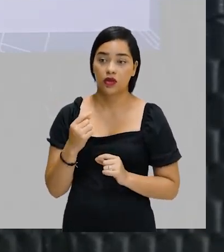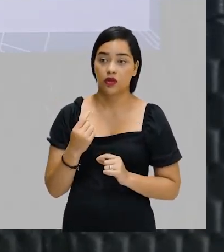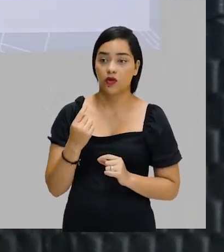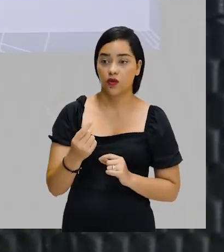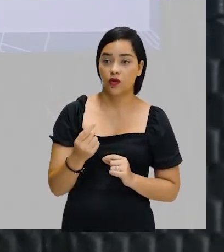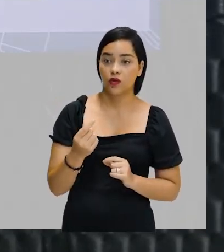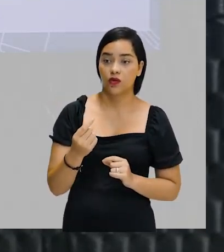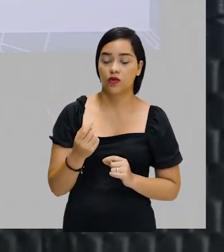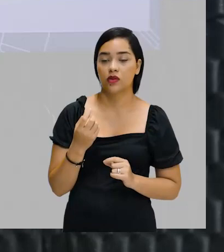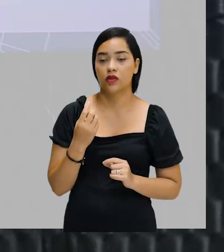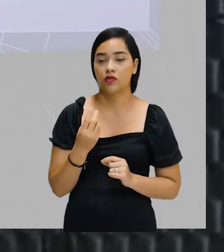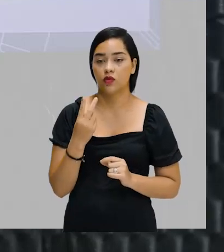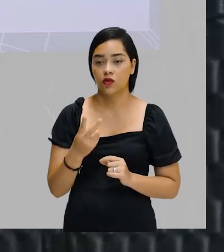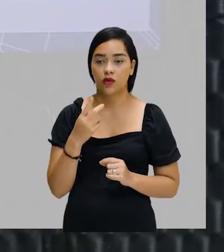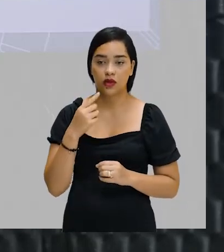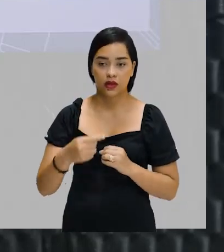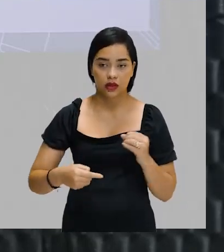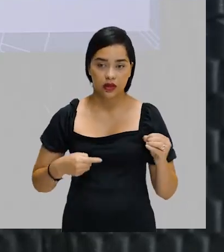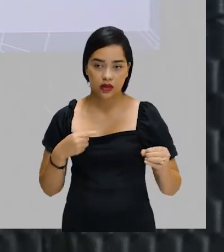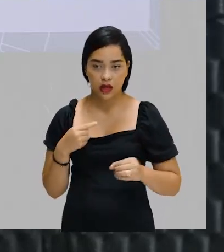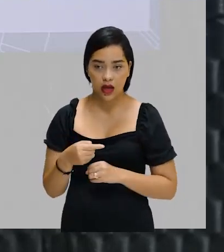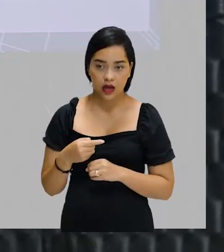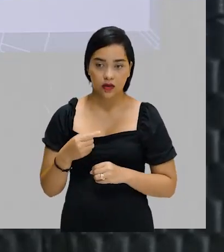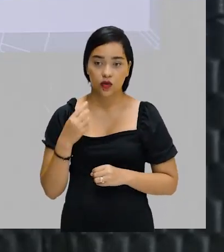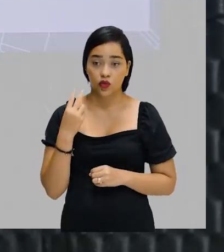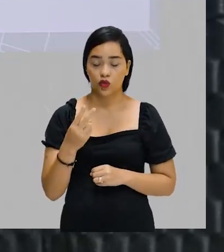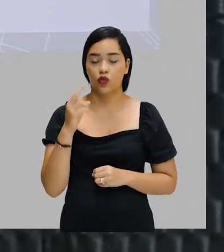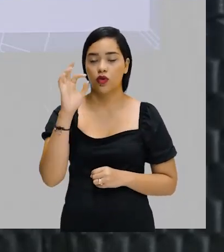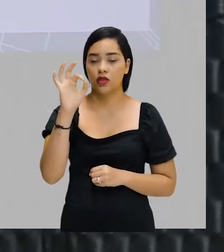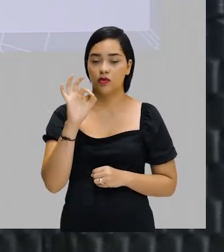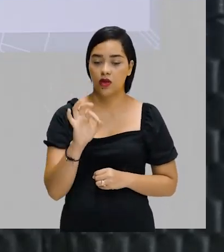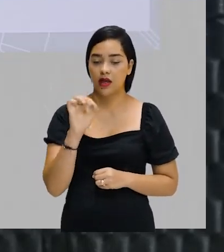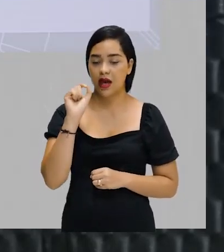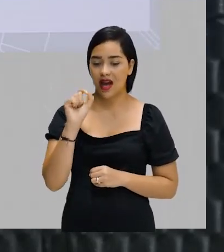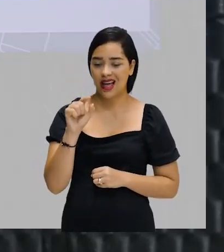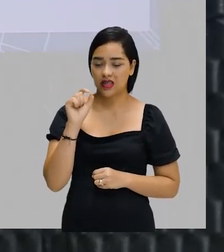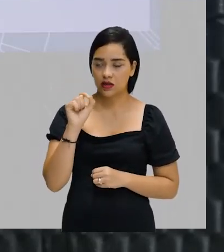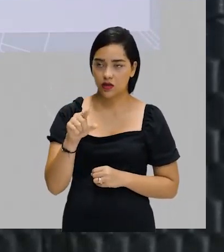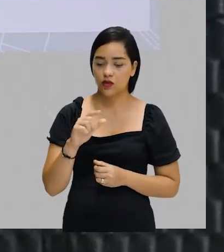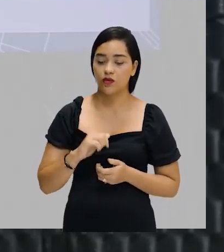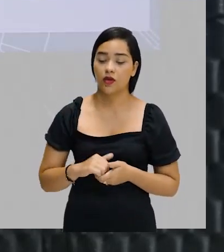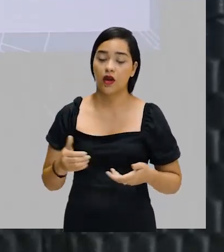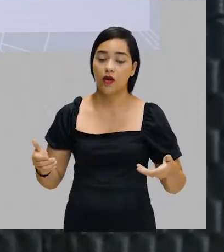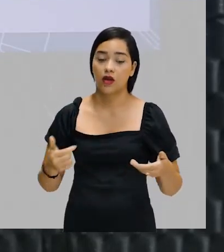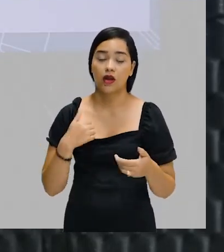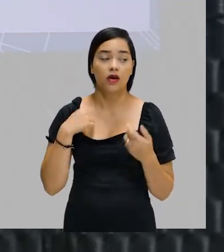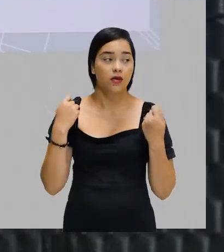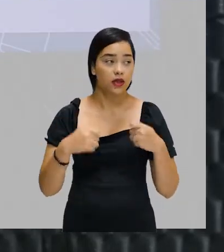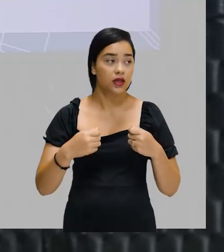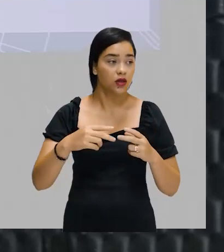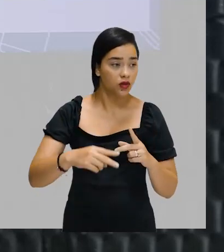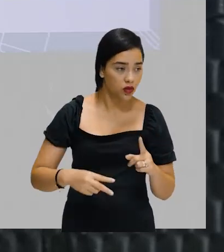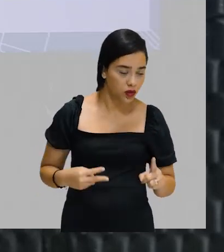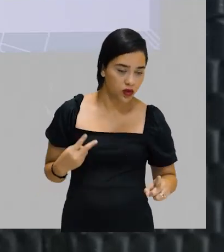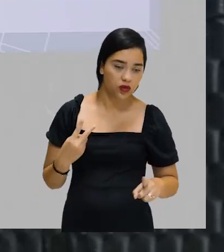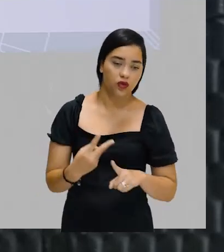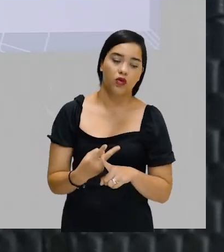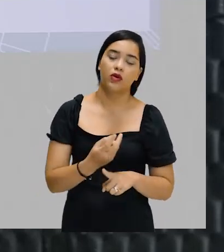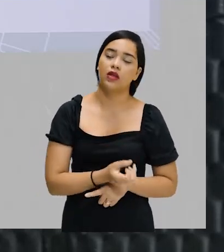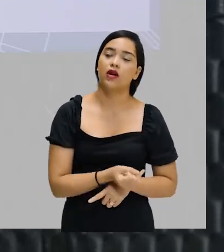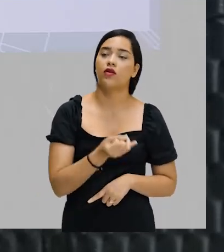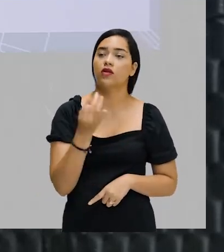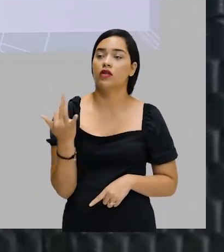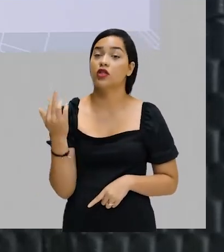carbono, são dois átomos de carbonos, duas bolinhas azuis, então agora eu vou precisar do dobro da quantidade